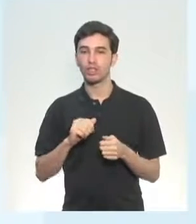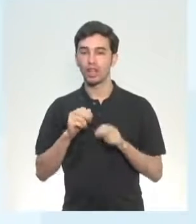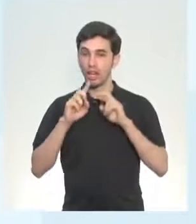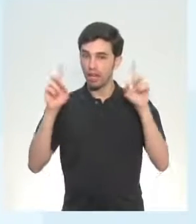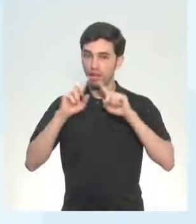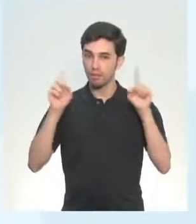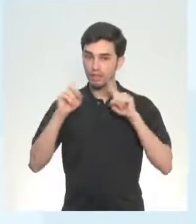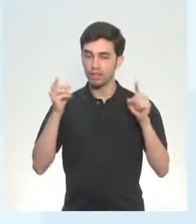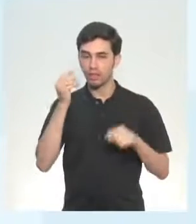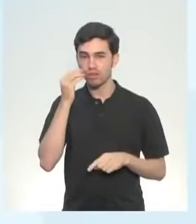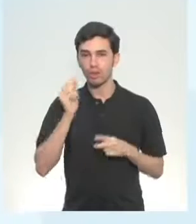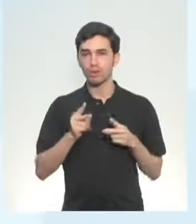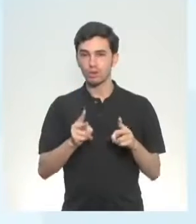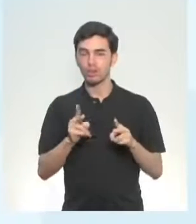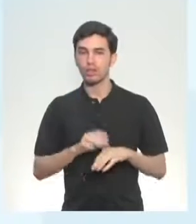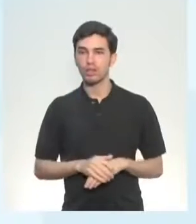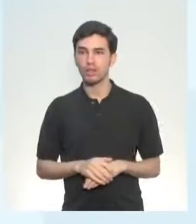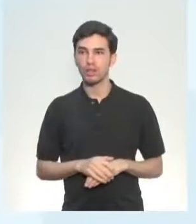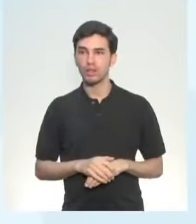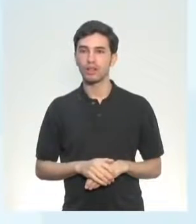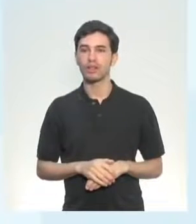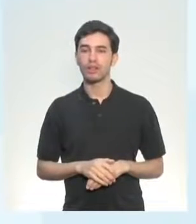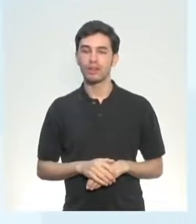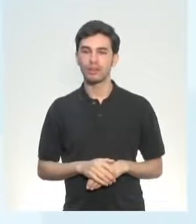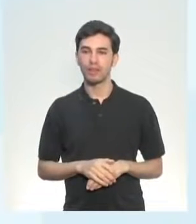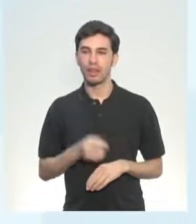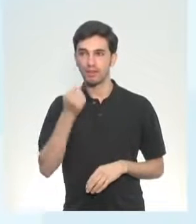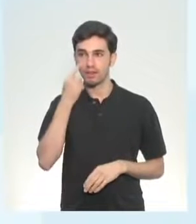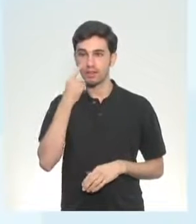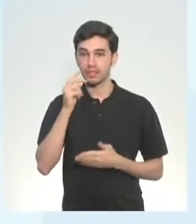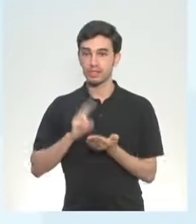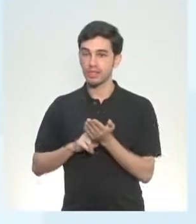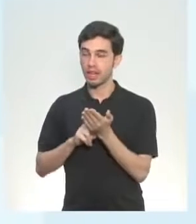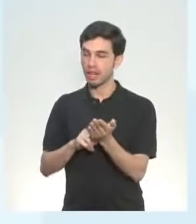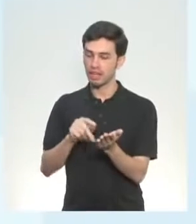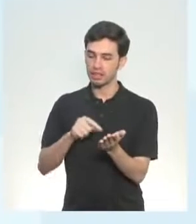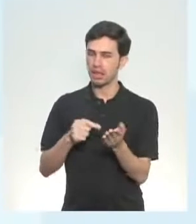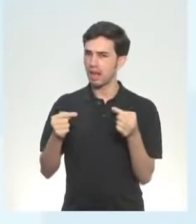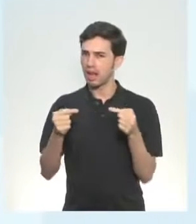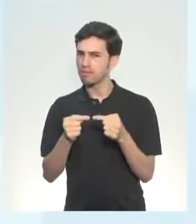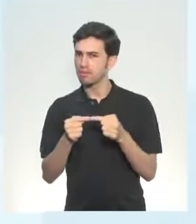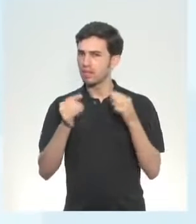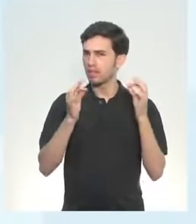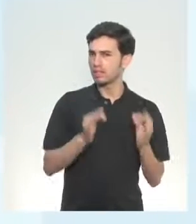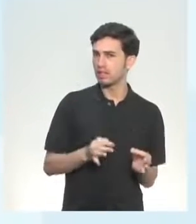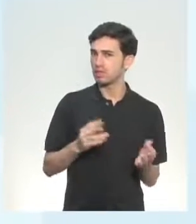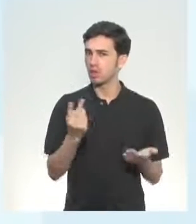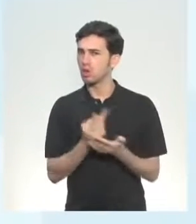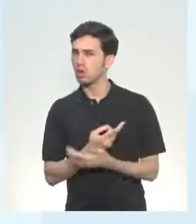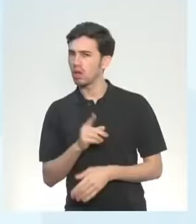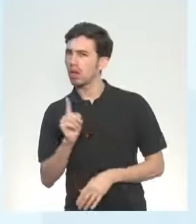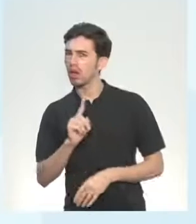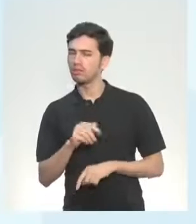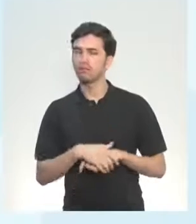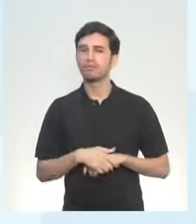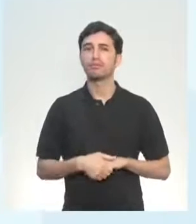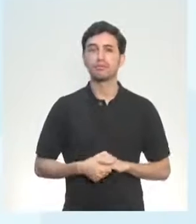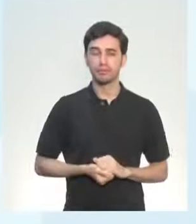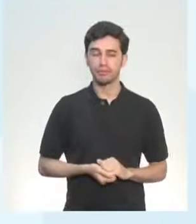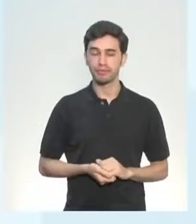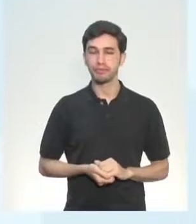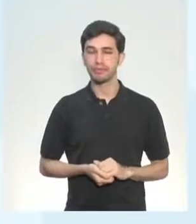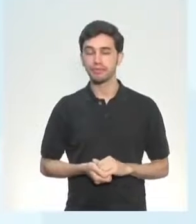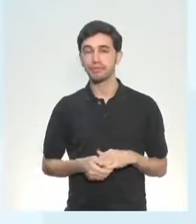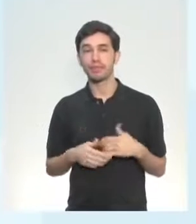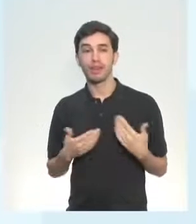contexto e vamos ver aí se essa carta que o diretor recebeu, se está adequada ou não. Para iniciarmos, temos